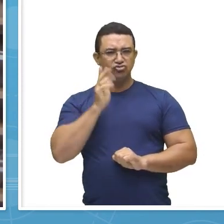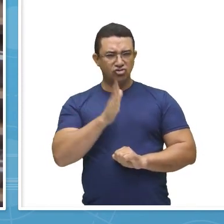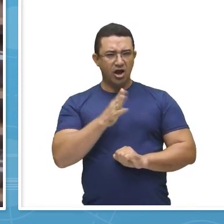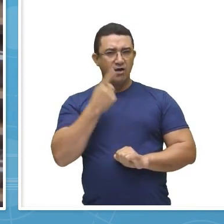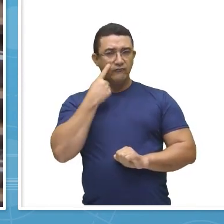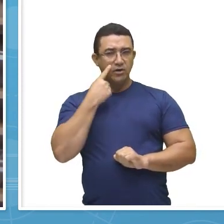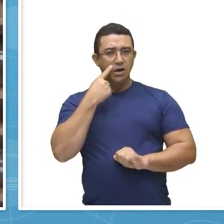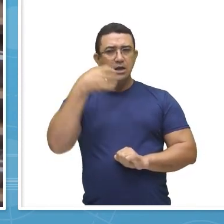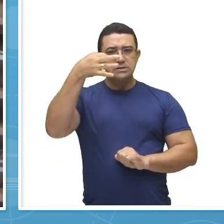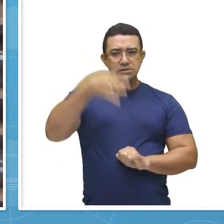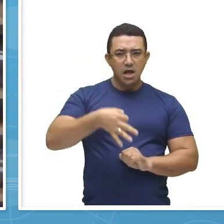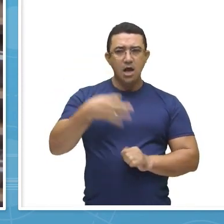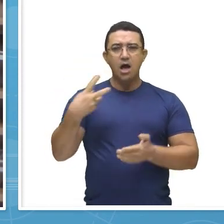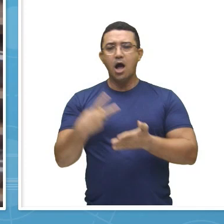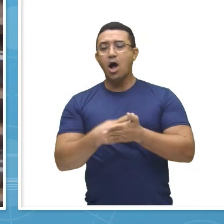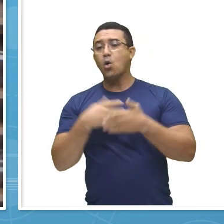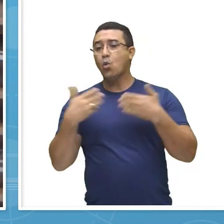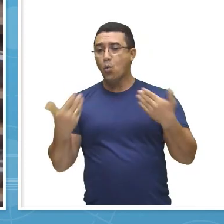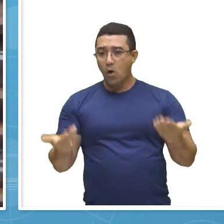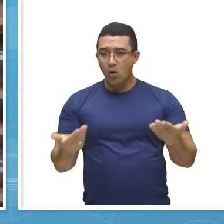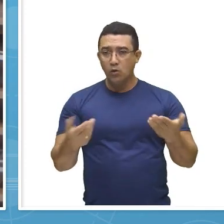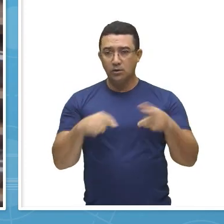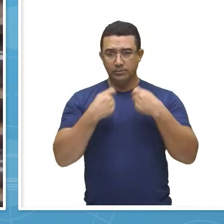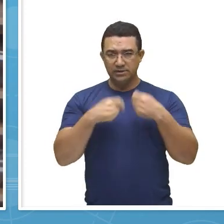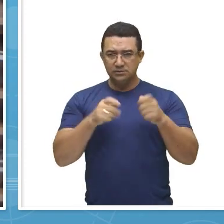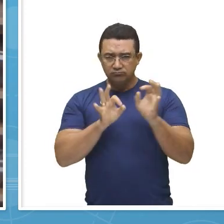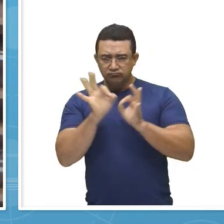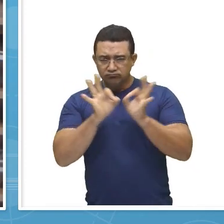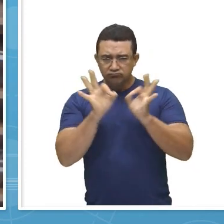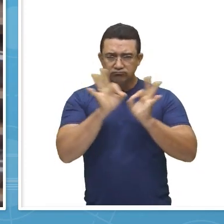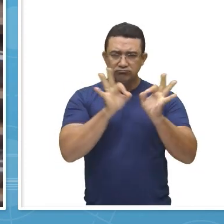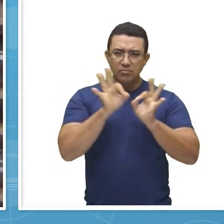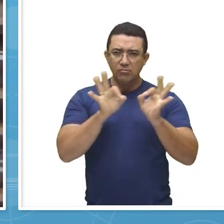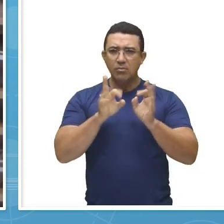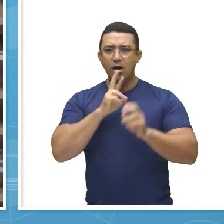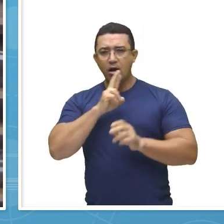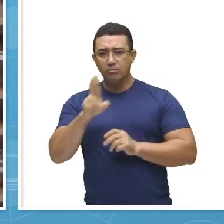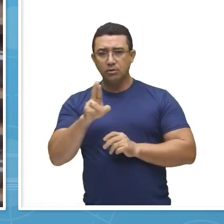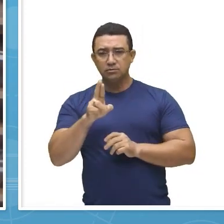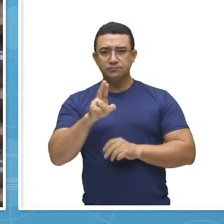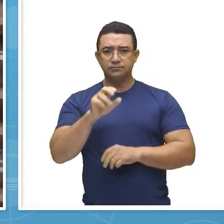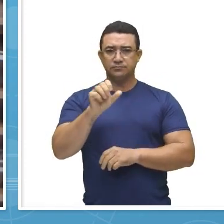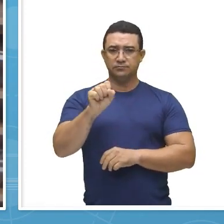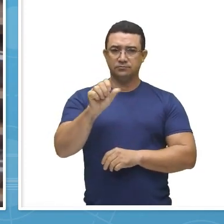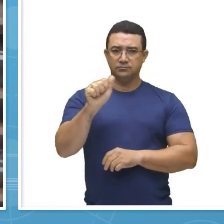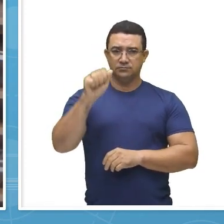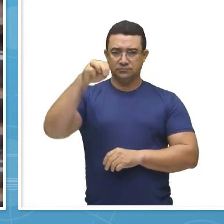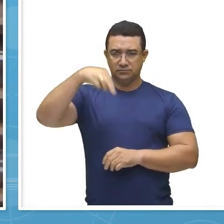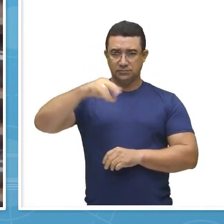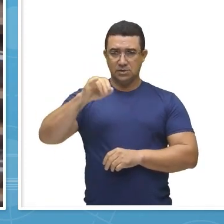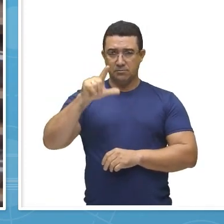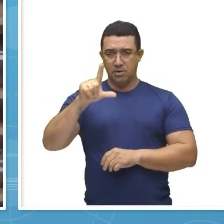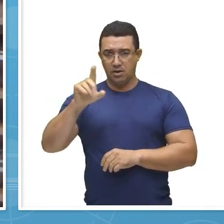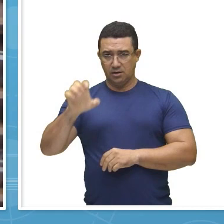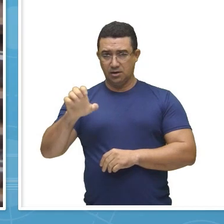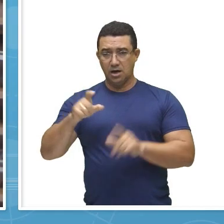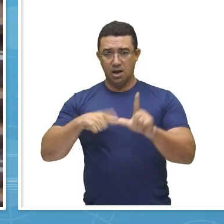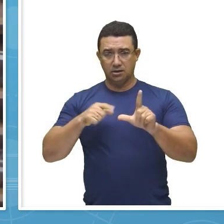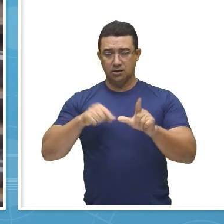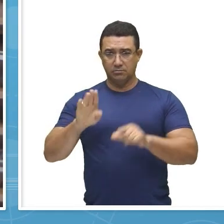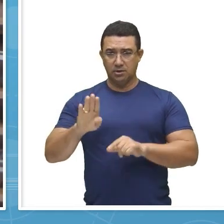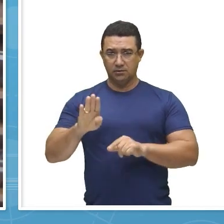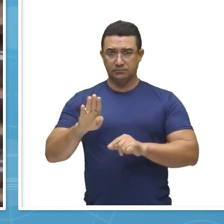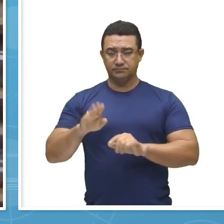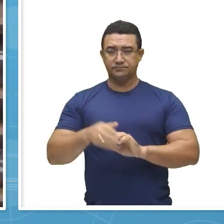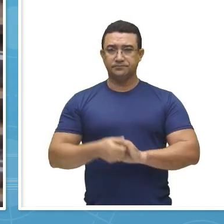quem está acertando, quem precisa ajustar alguma coisa. A Samile colocou ali a letra B, né? A